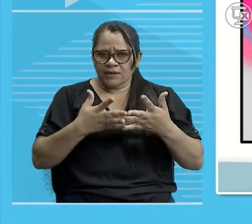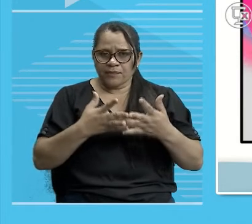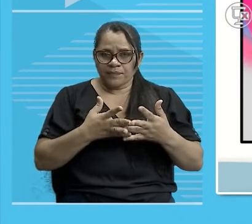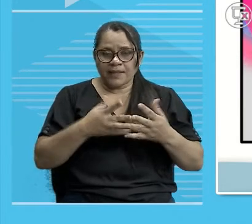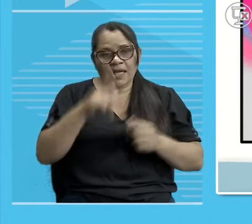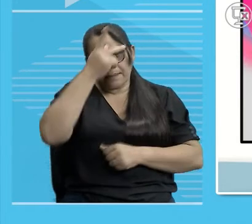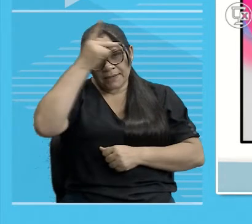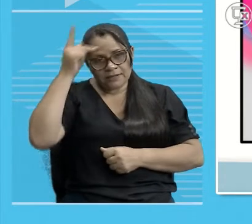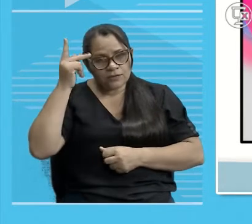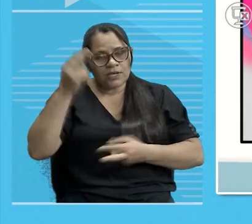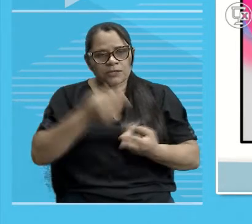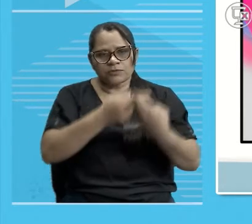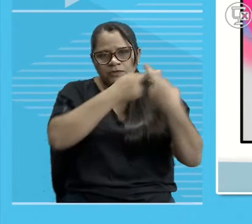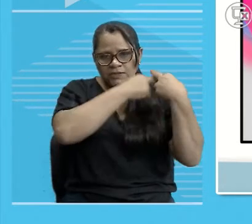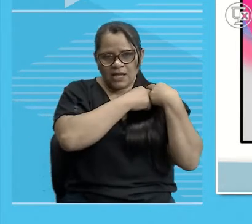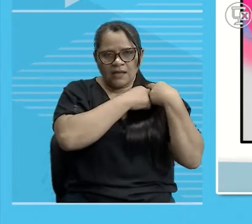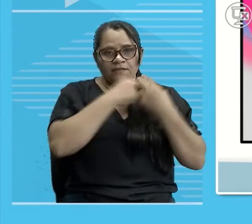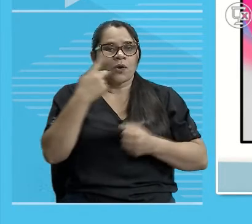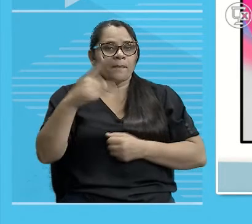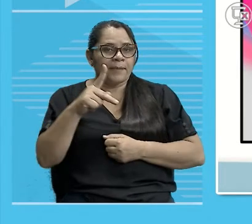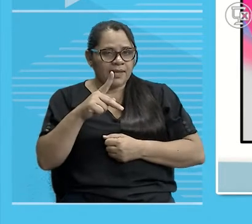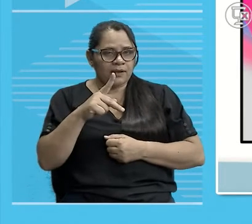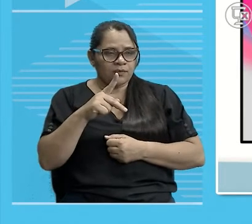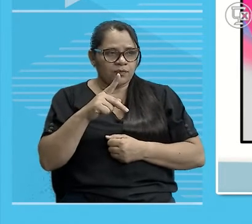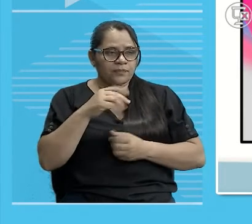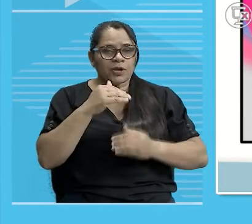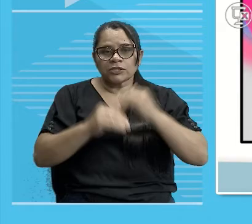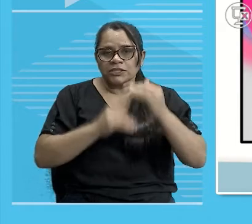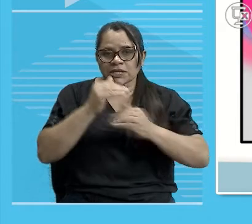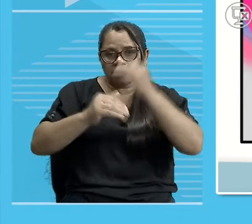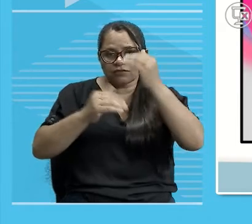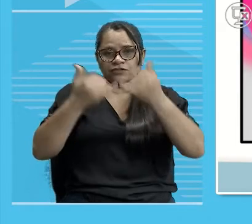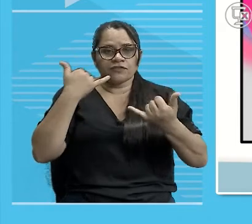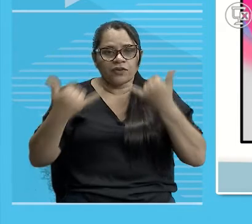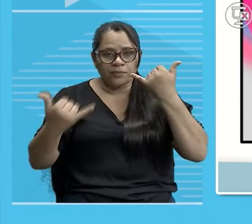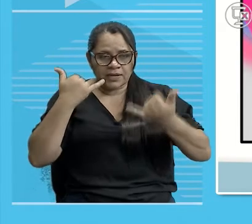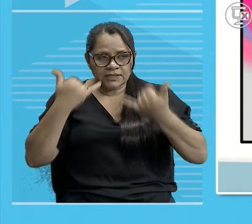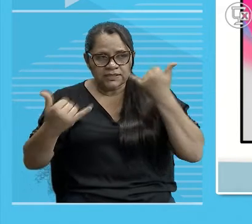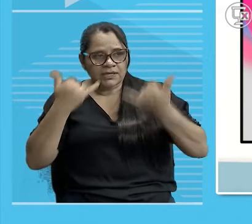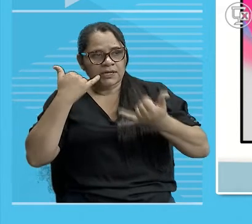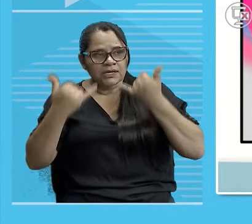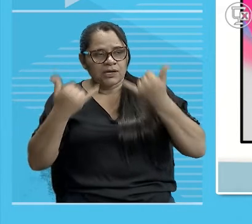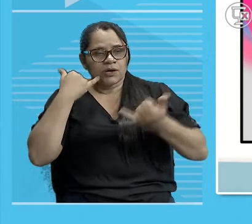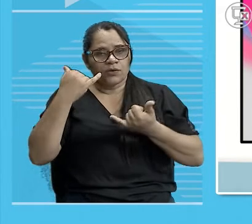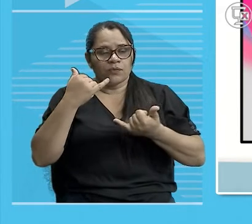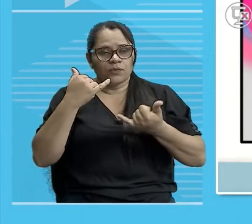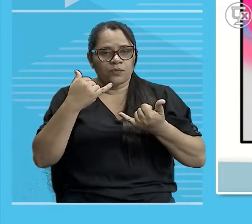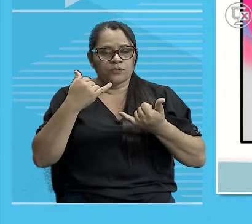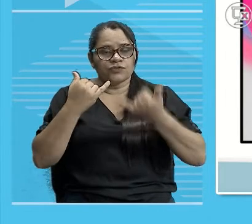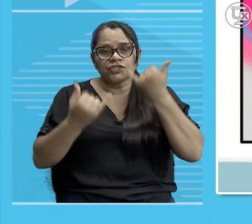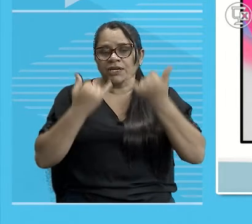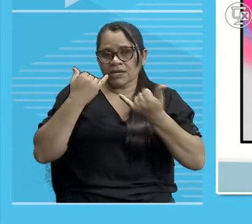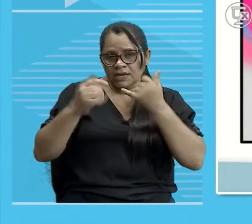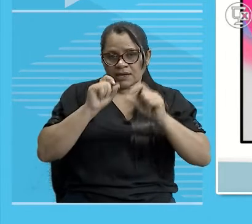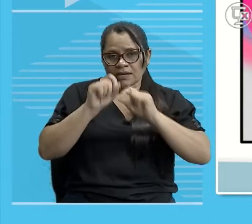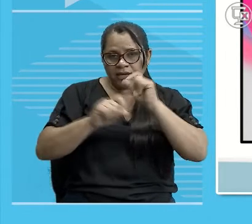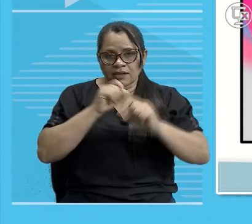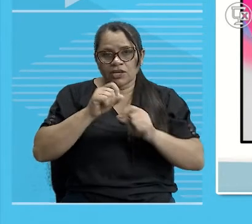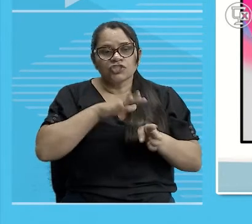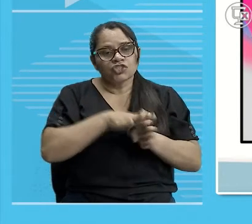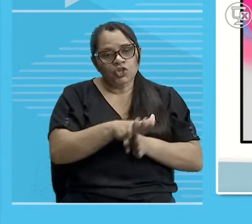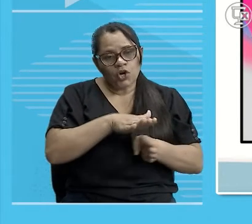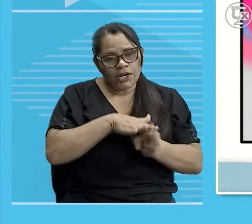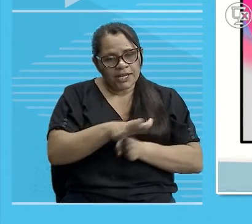de coleta análise e geração de né de